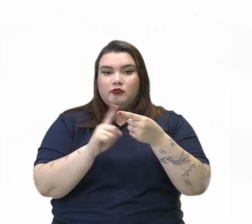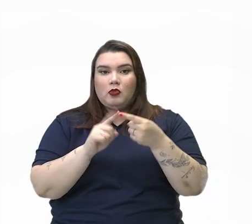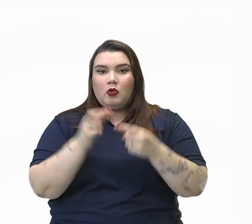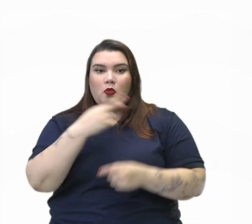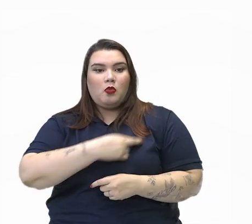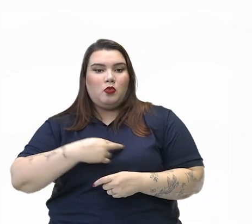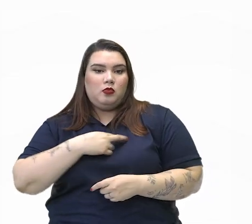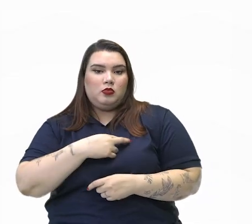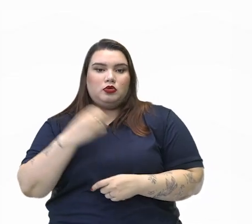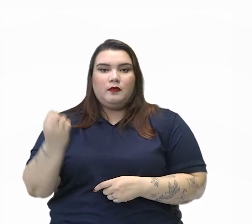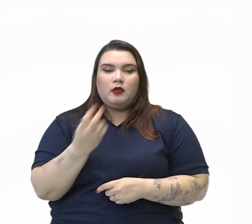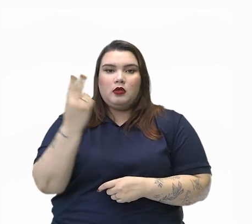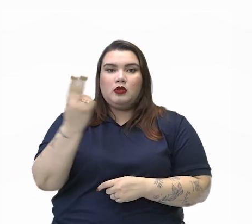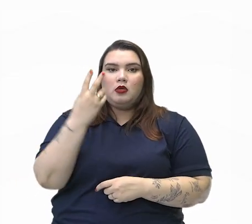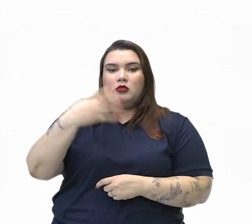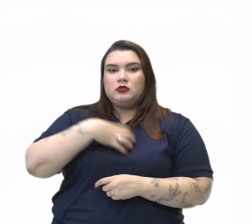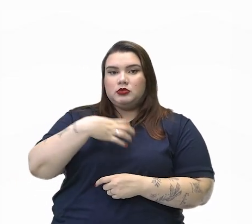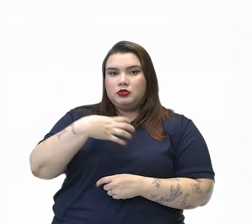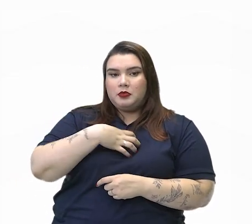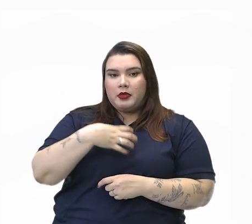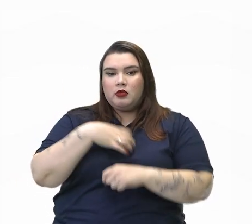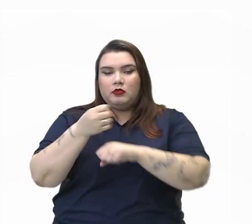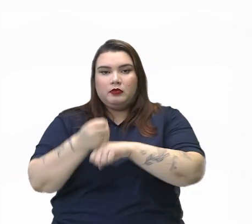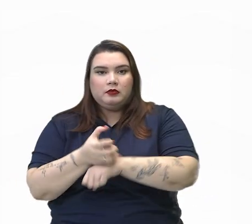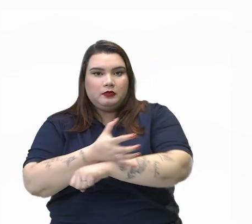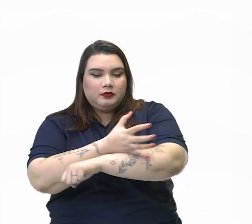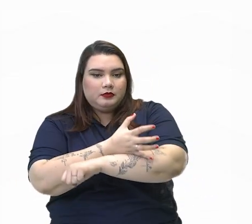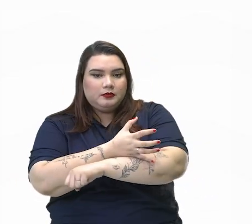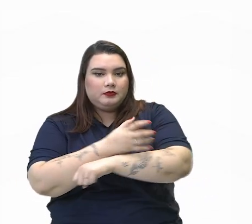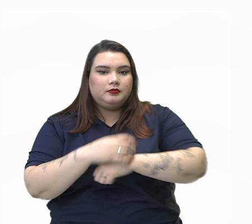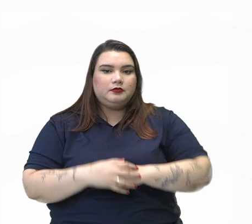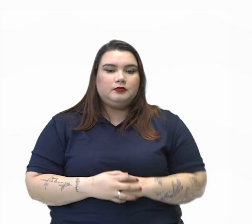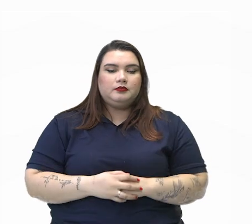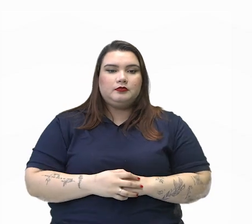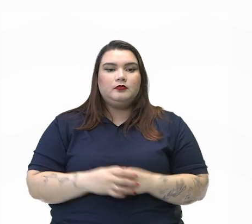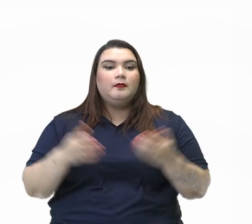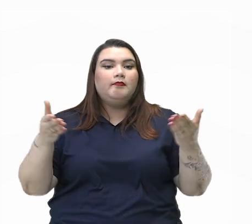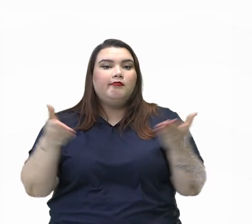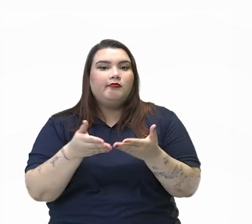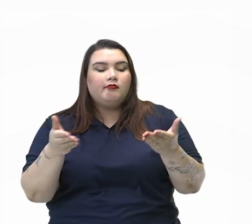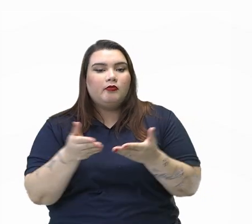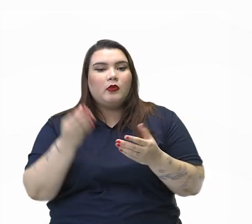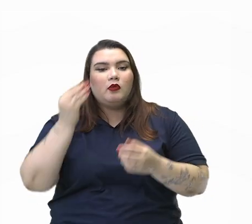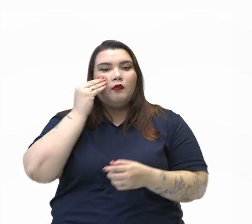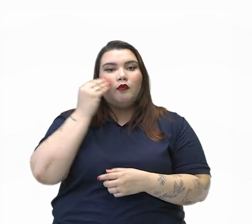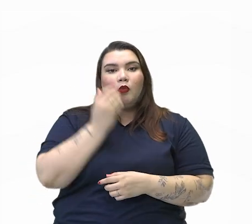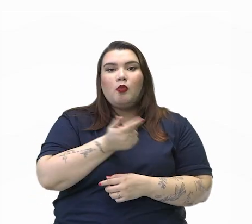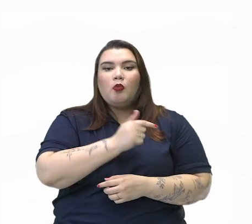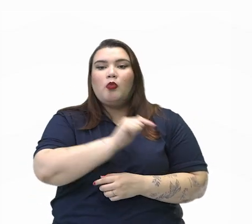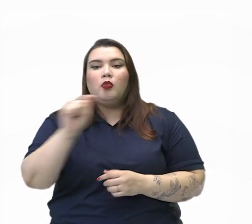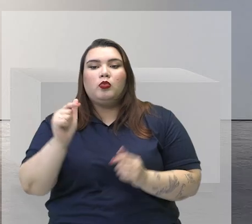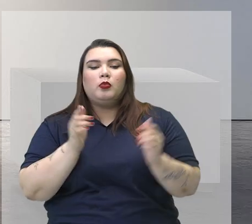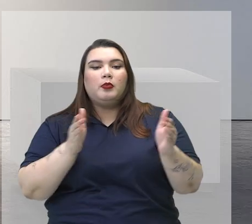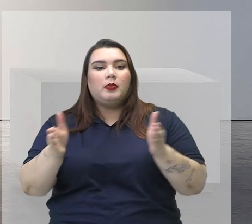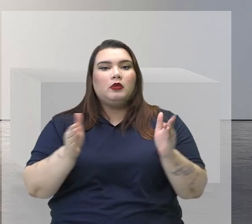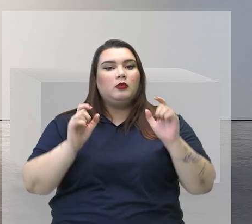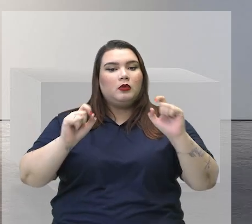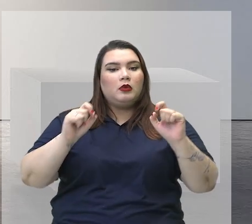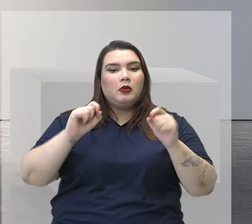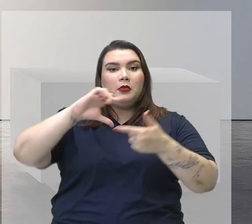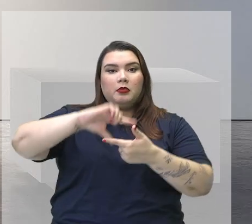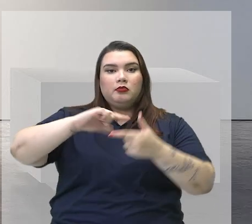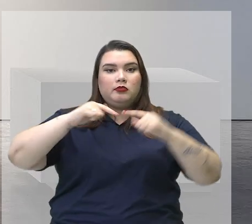romantismo valorizava a emoção e a subjetividade. E agora vamos entrar em outra época, que é no